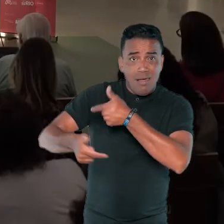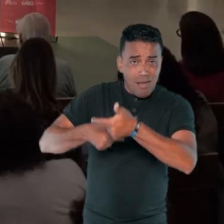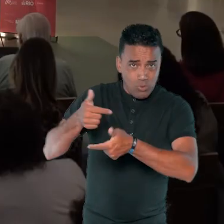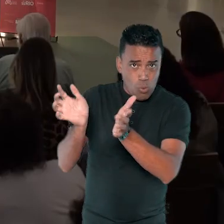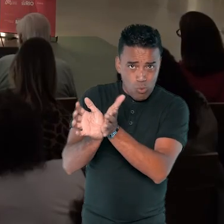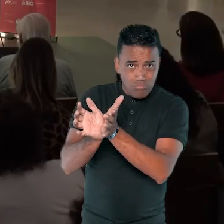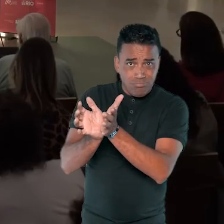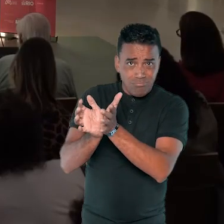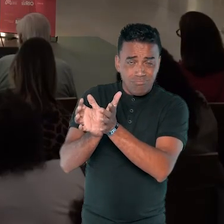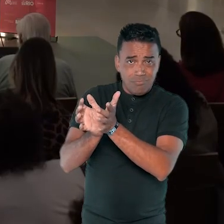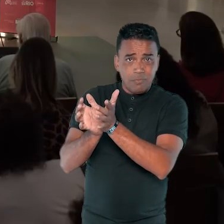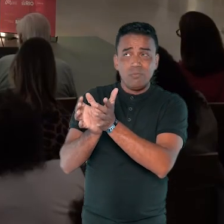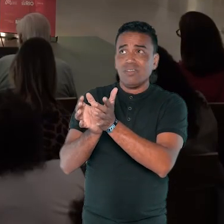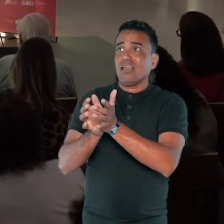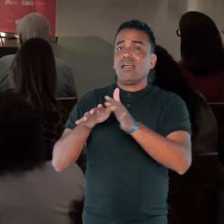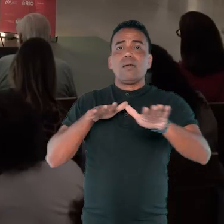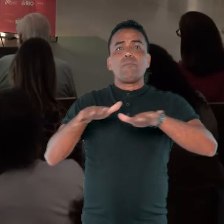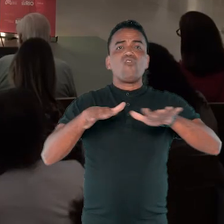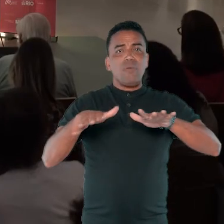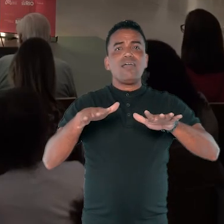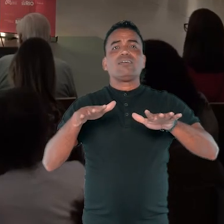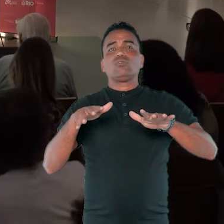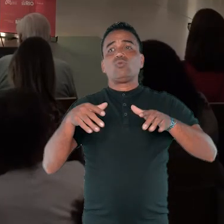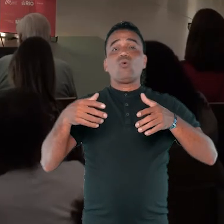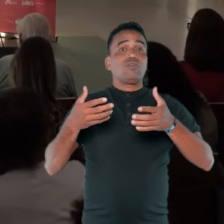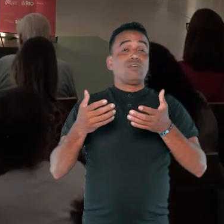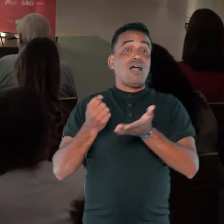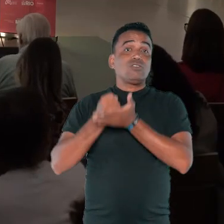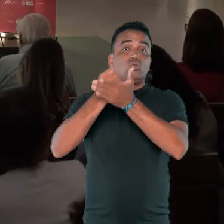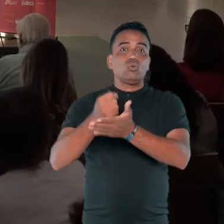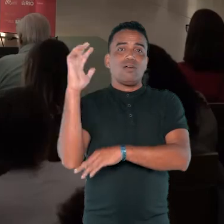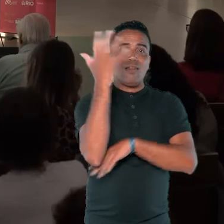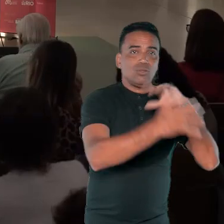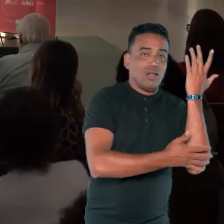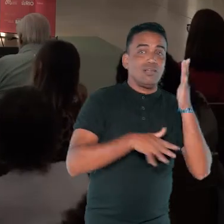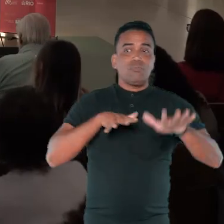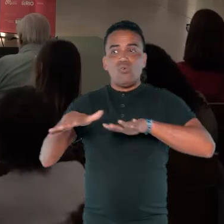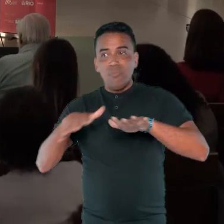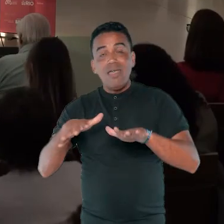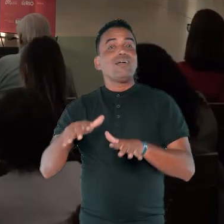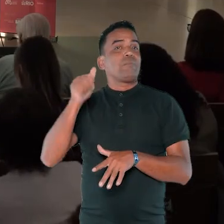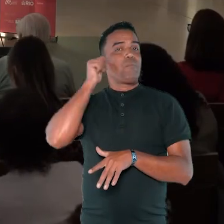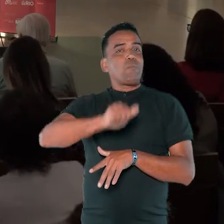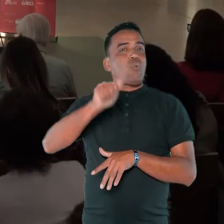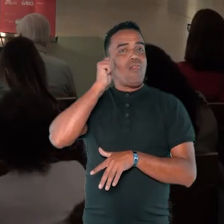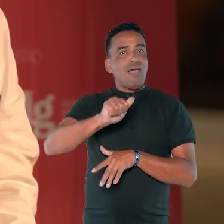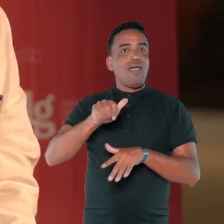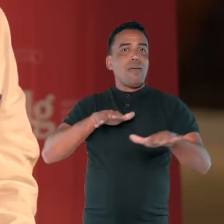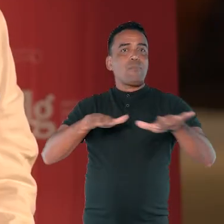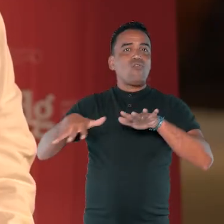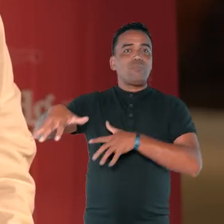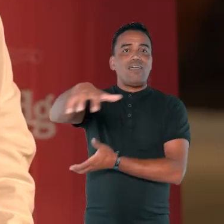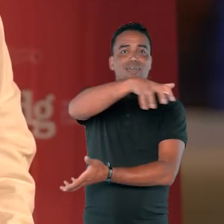quanto movimento pelo meio ambiente, quanto movimento de mulheres, movimento negro, tudo isso está muito mais